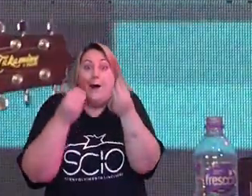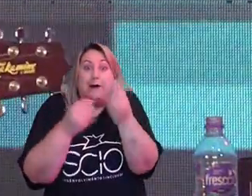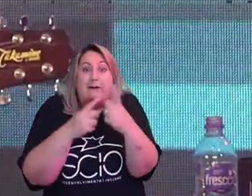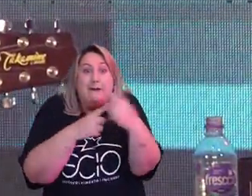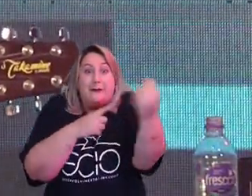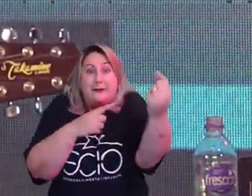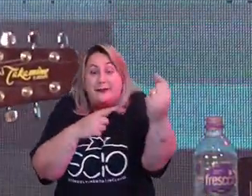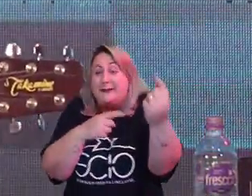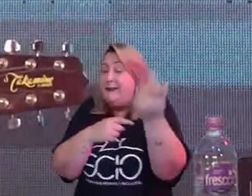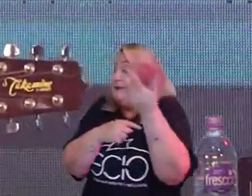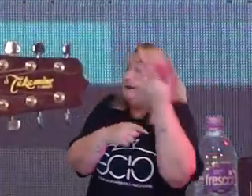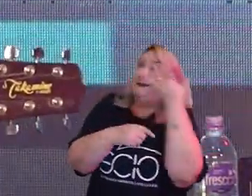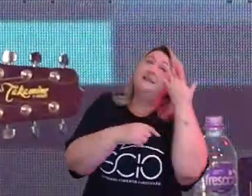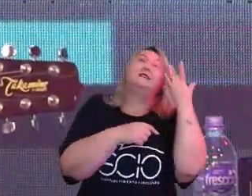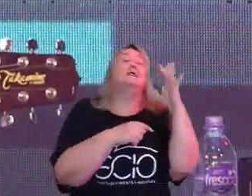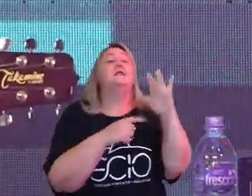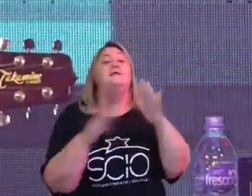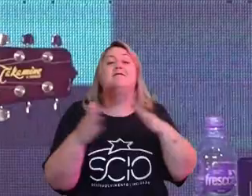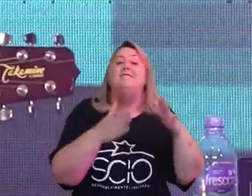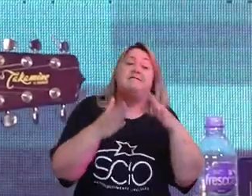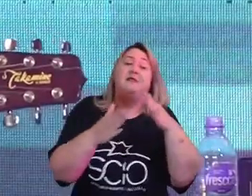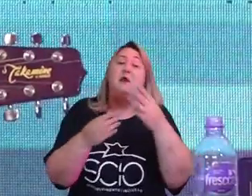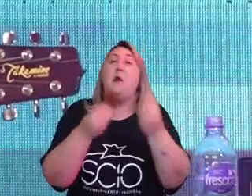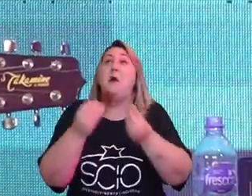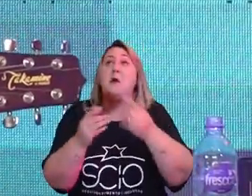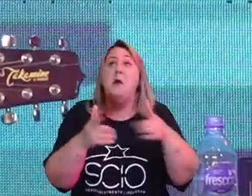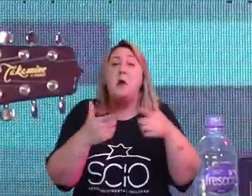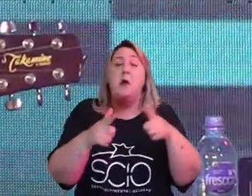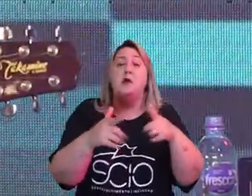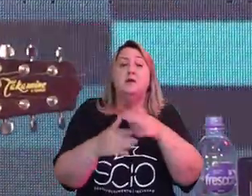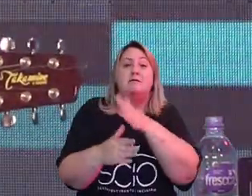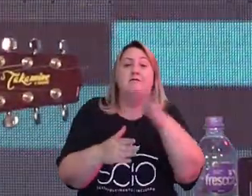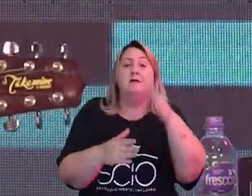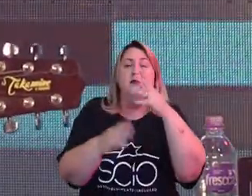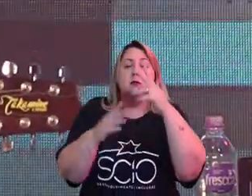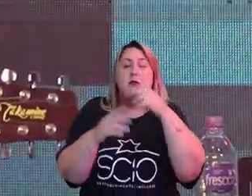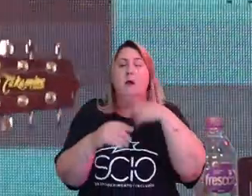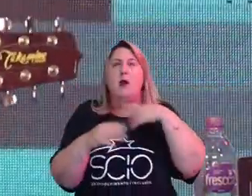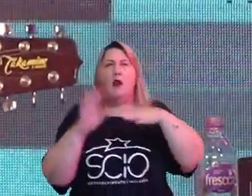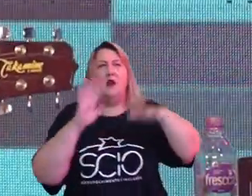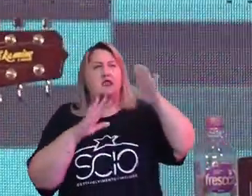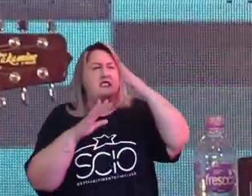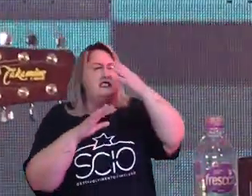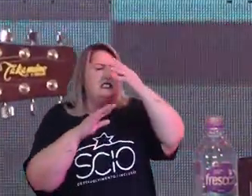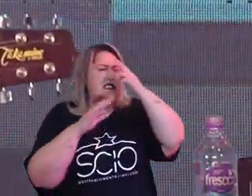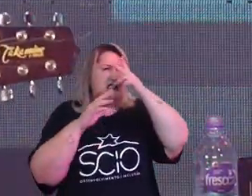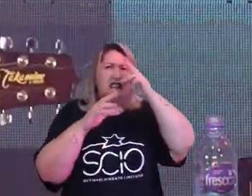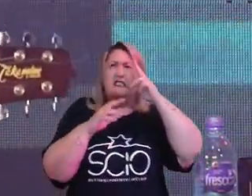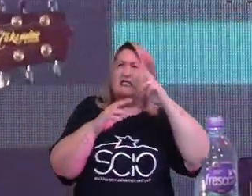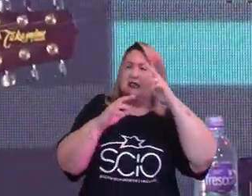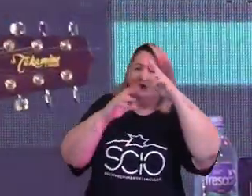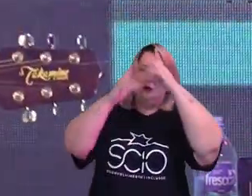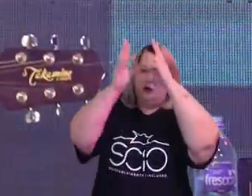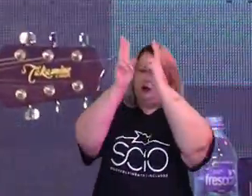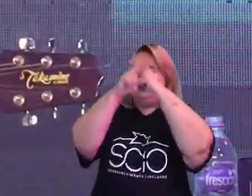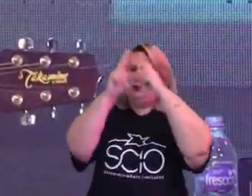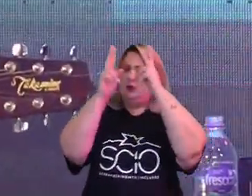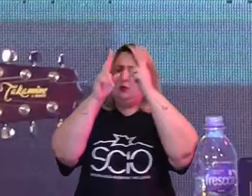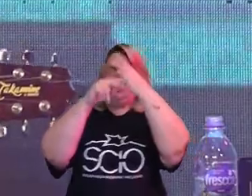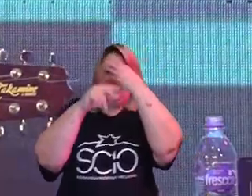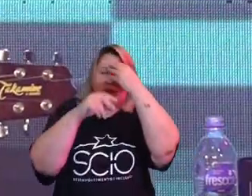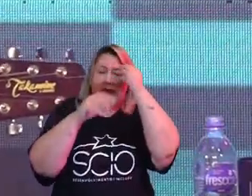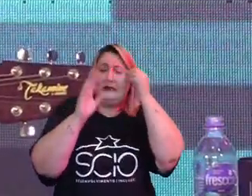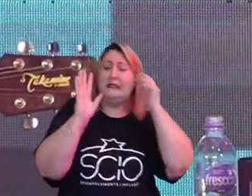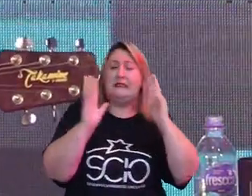Sair de que jeito, se nem sei o rumo para onde vou. Muito vagamente me lembro que estou em